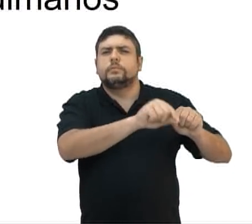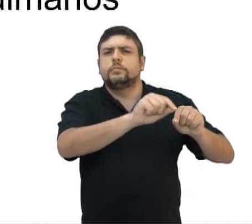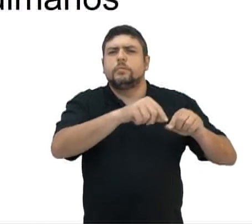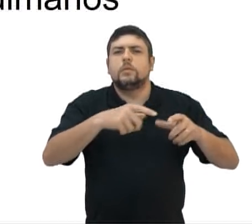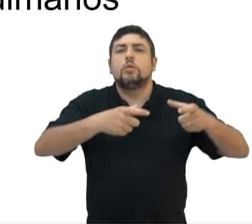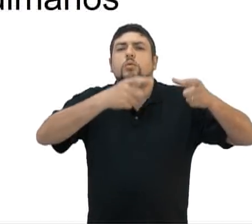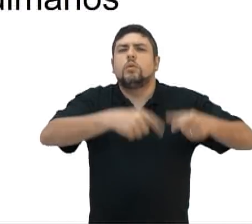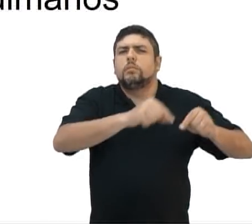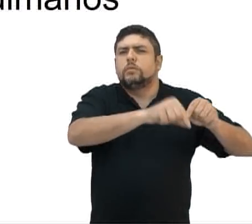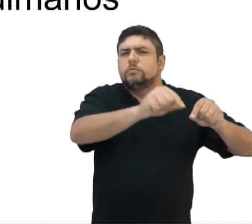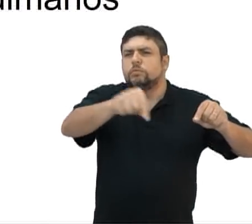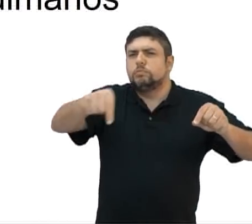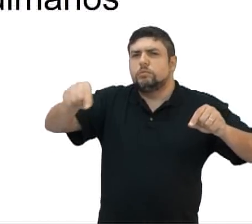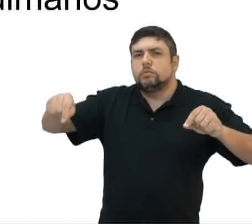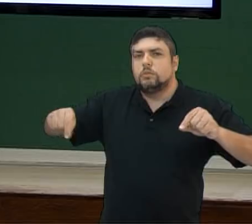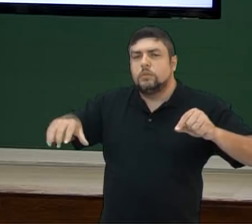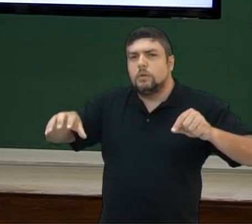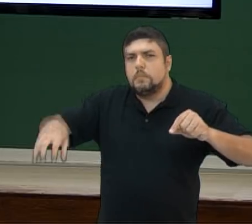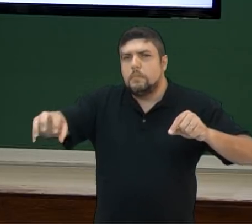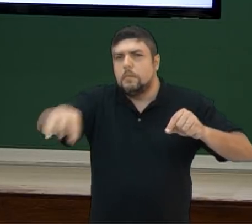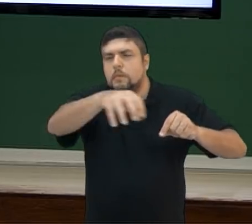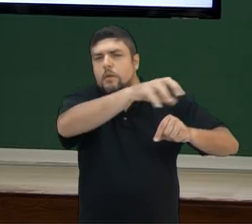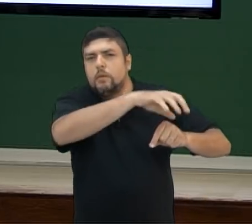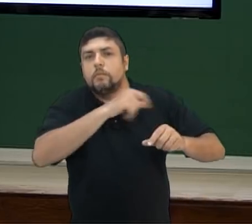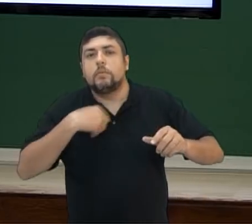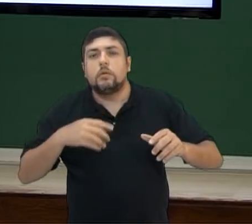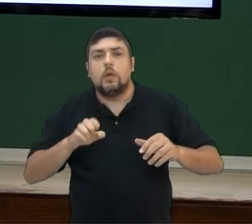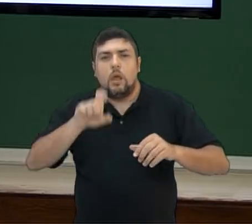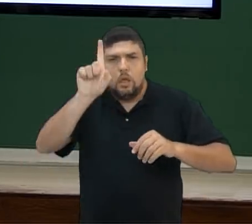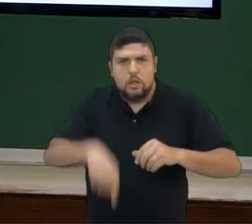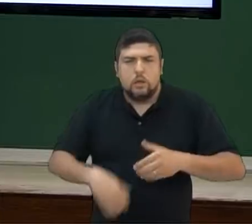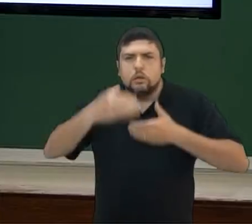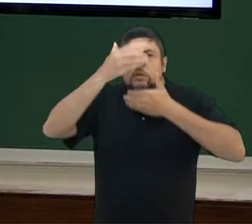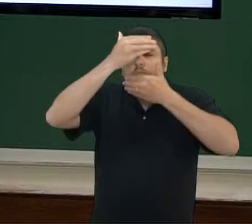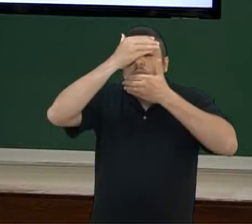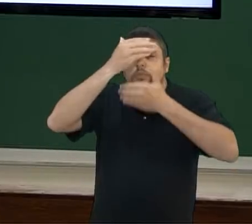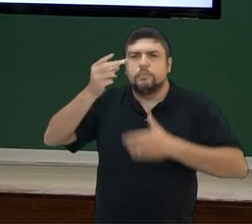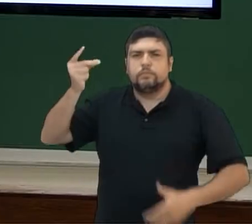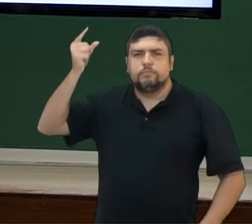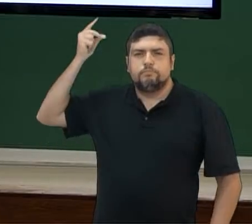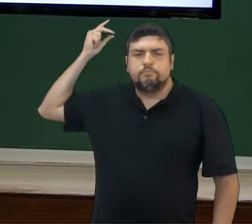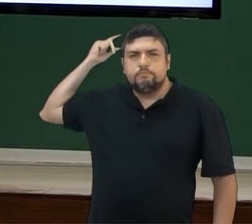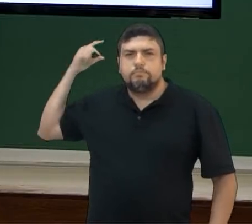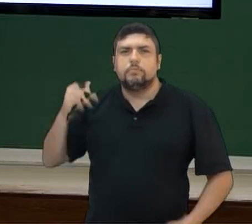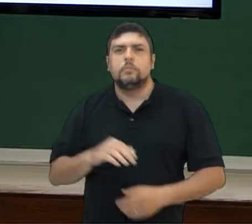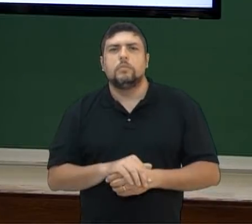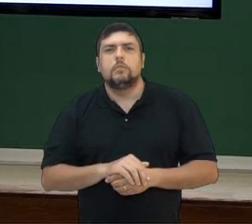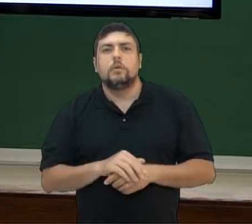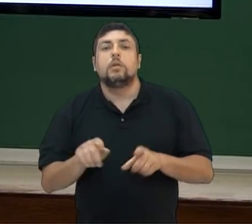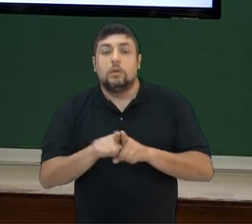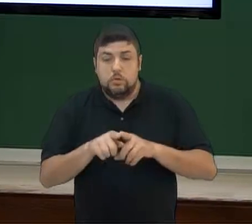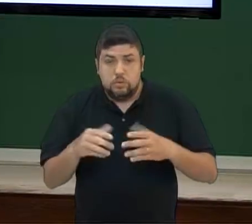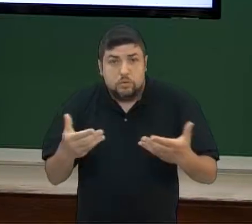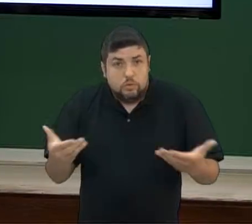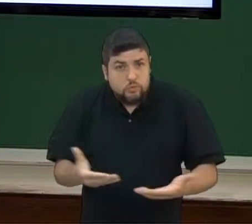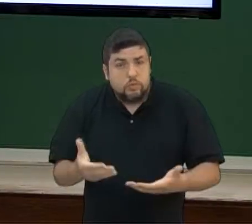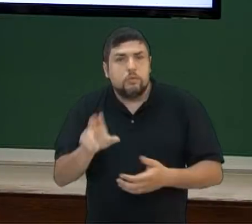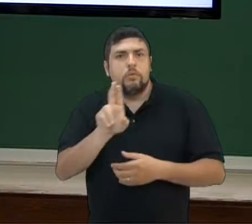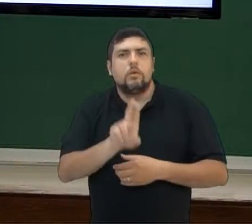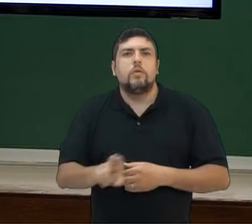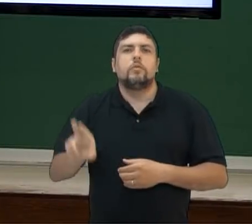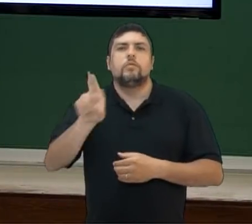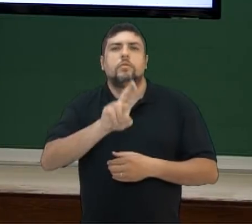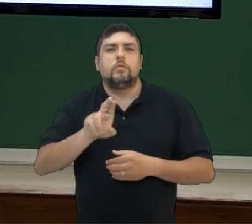até a atualidade. Muitos estados que são muçulmanos, no passado e atualmente, usam para identificar-se